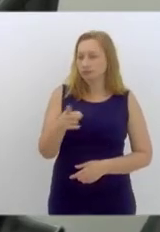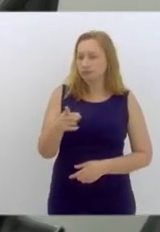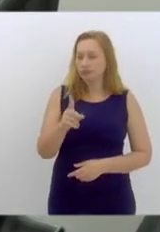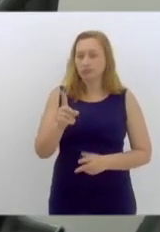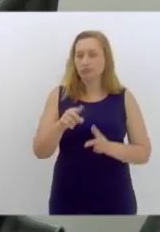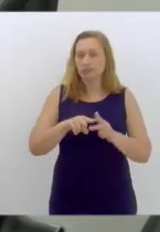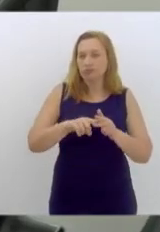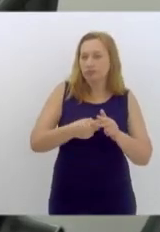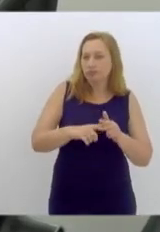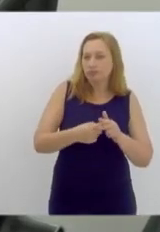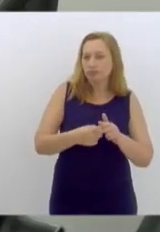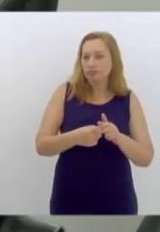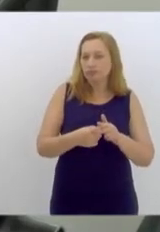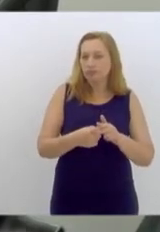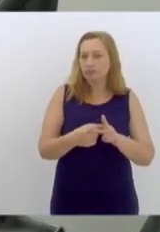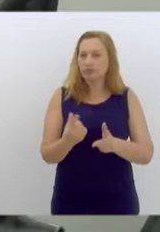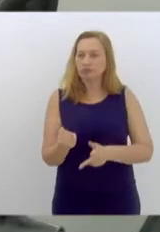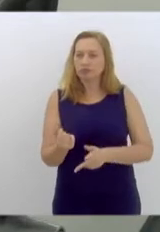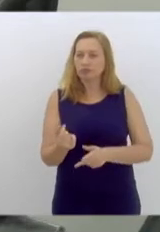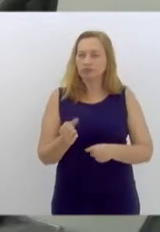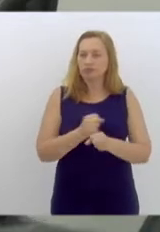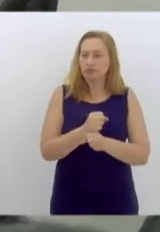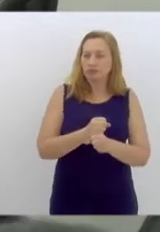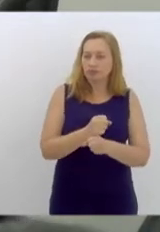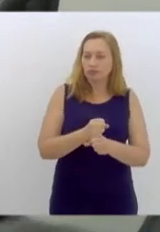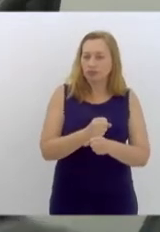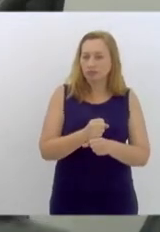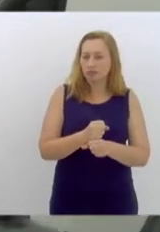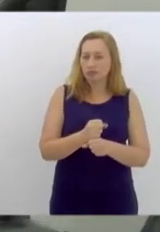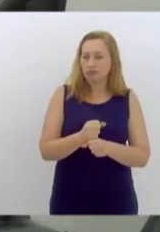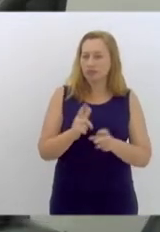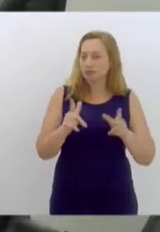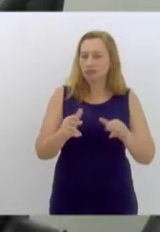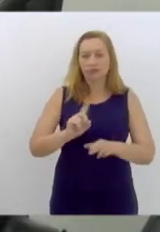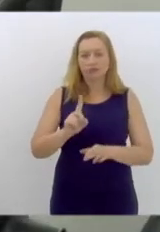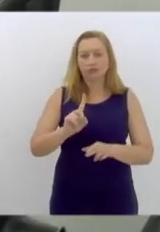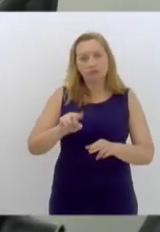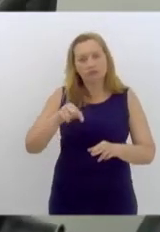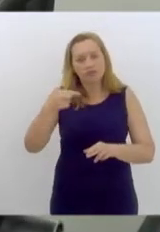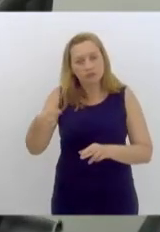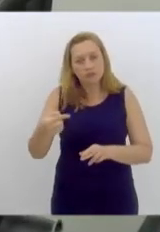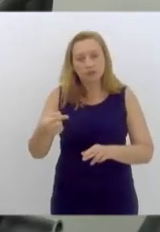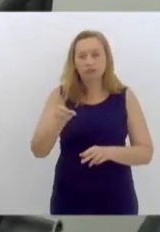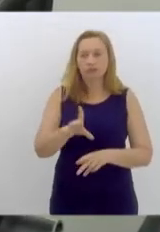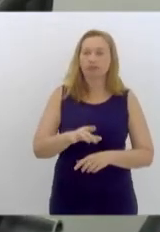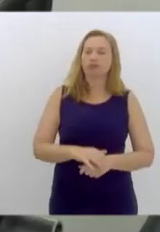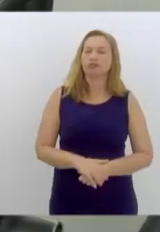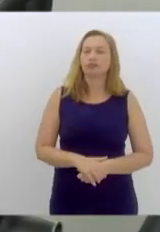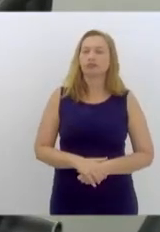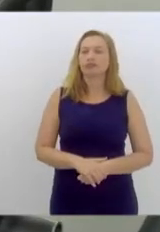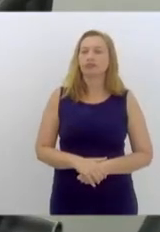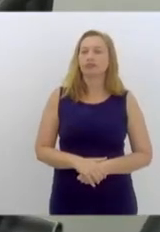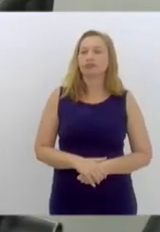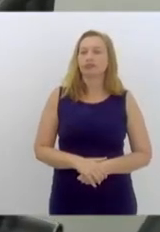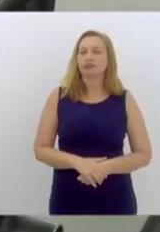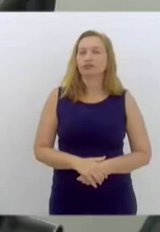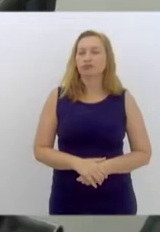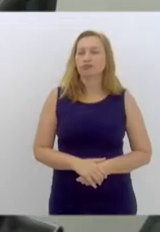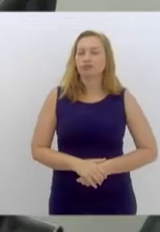altera receita para o mesmo ano, sempre para o ano seguinte. Dito